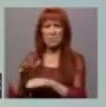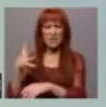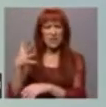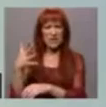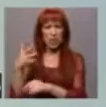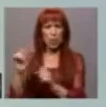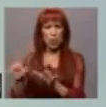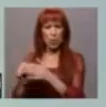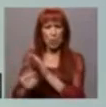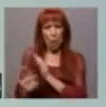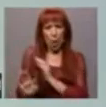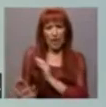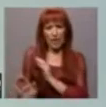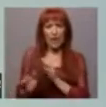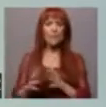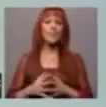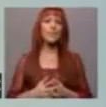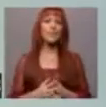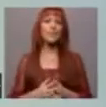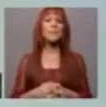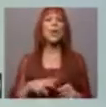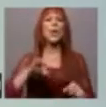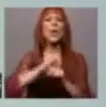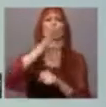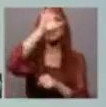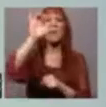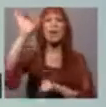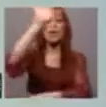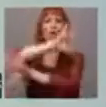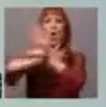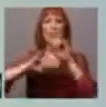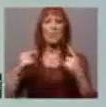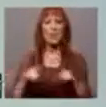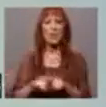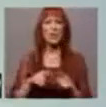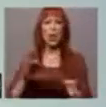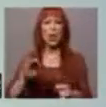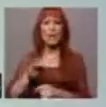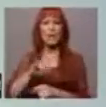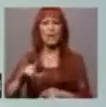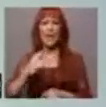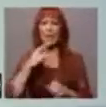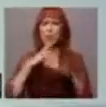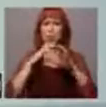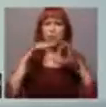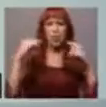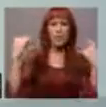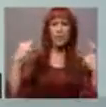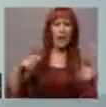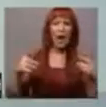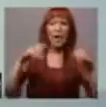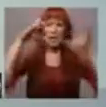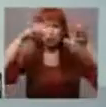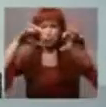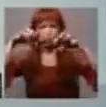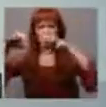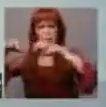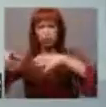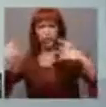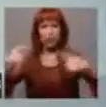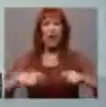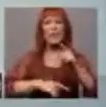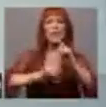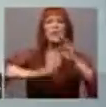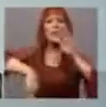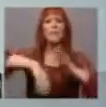metros no grupo oriental. Nos outros países da Europa, temos a Europa Ocidental com muita nebulosidade e precipitação,